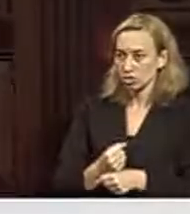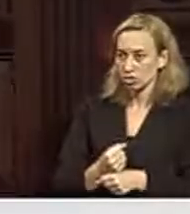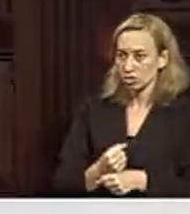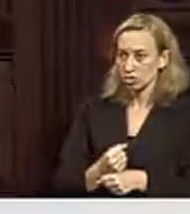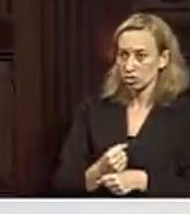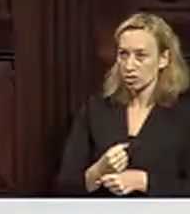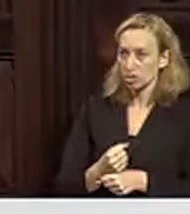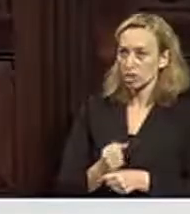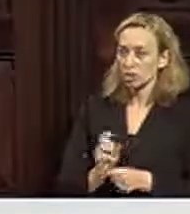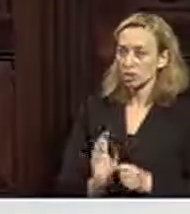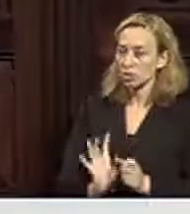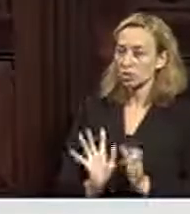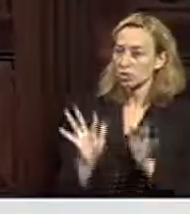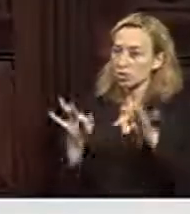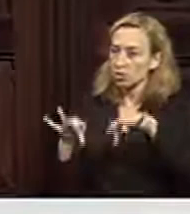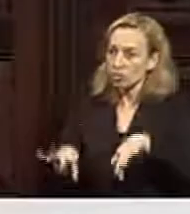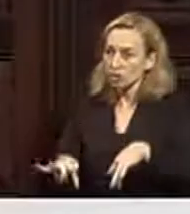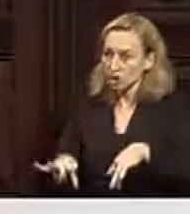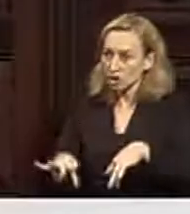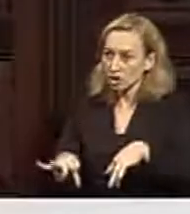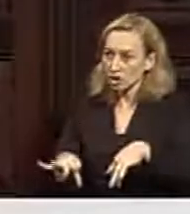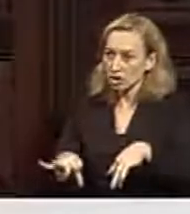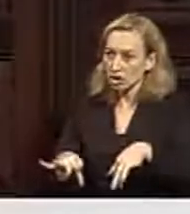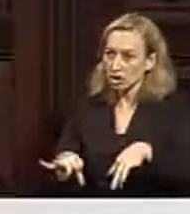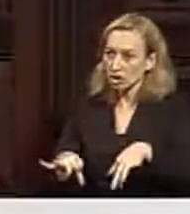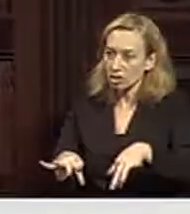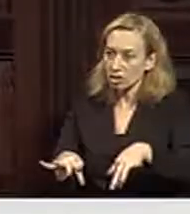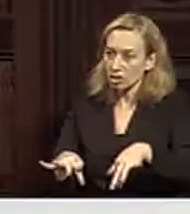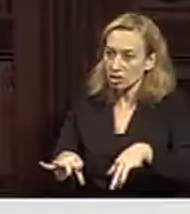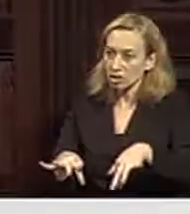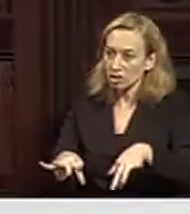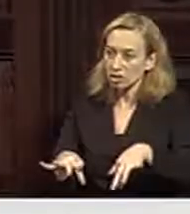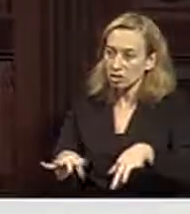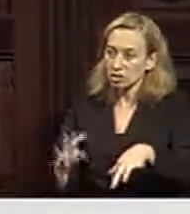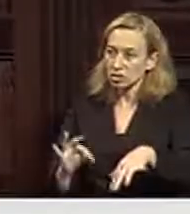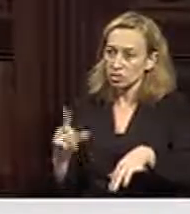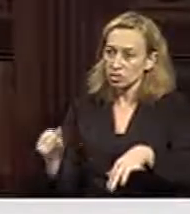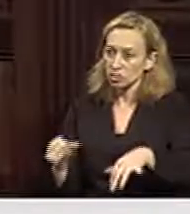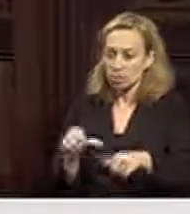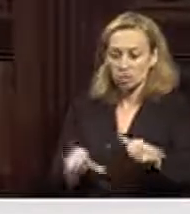das Olimpíadas, transformada em várias escolas